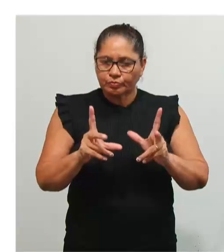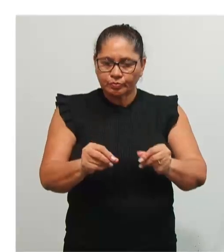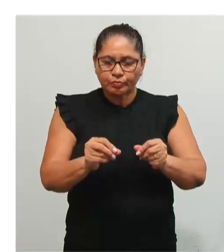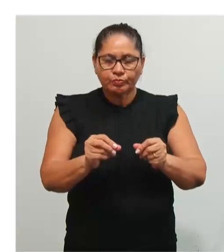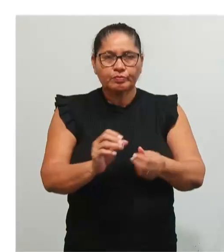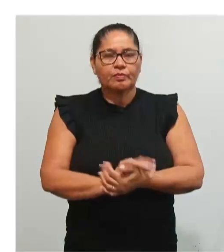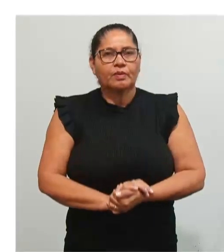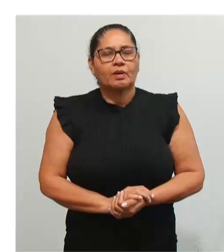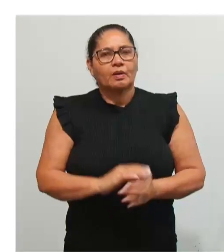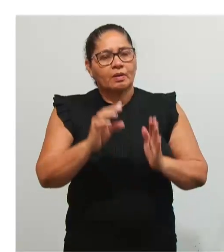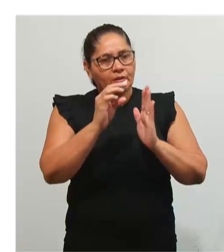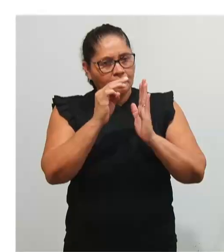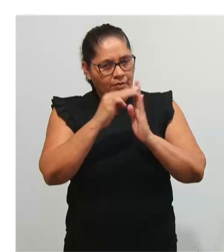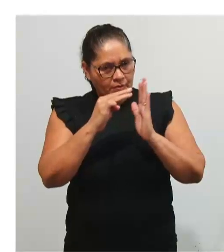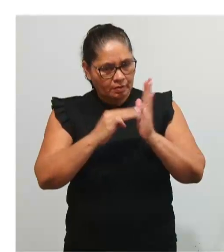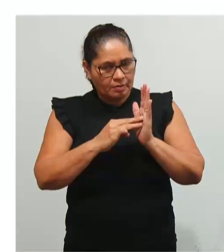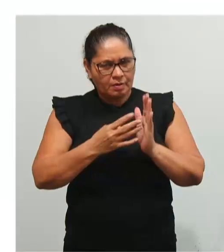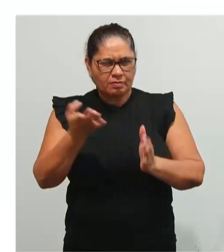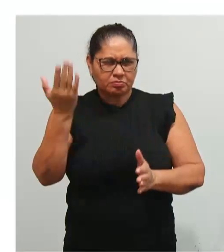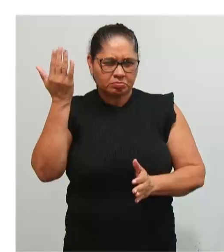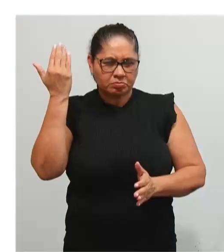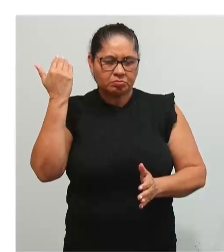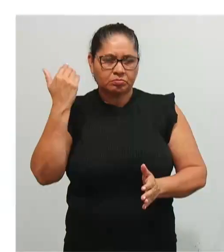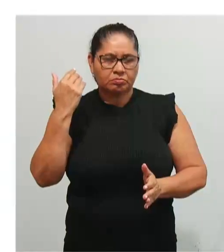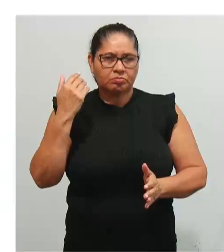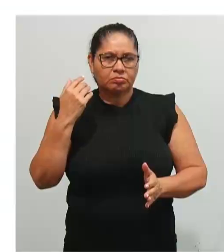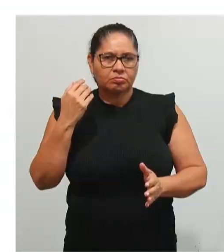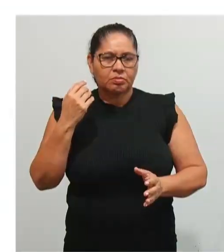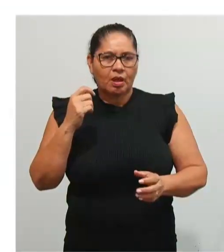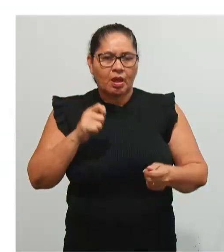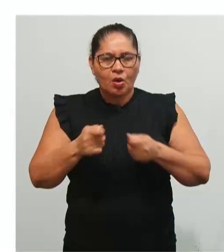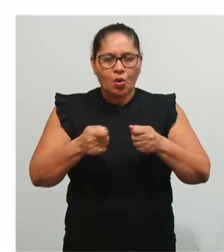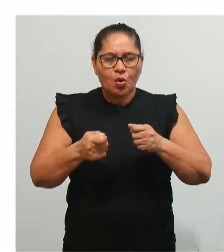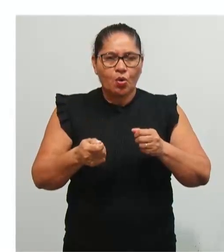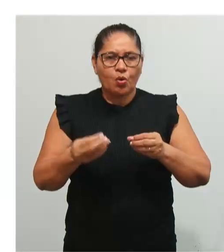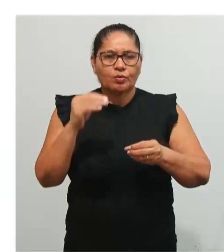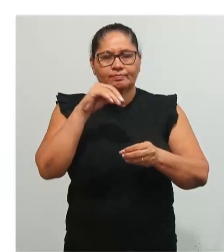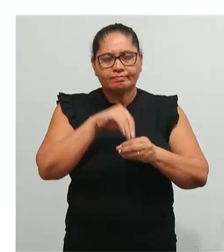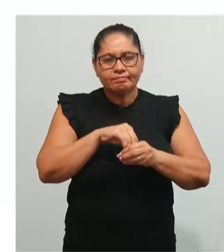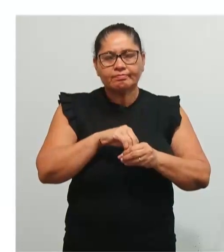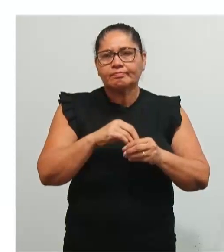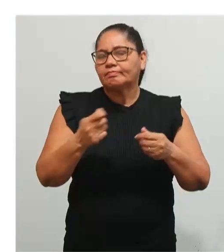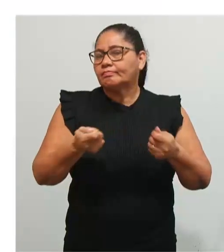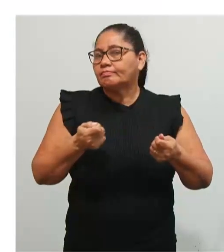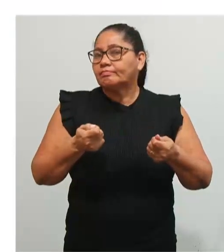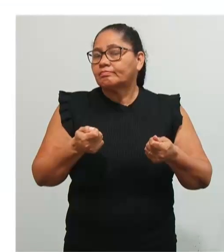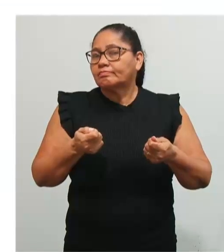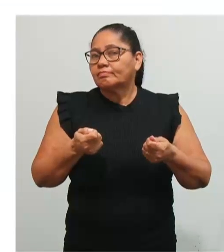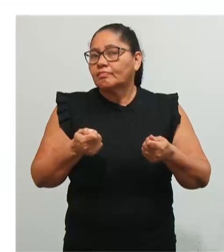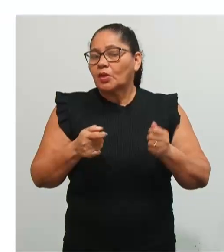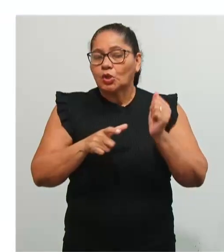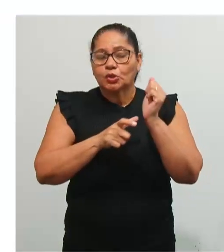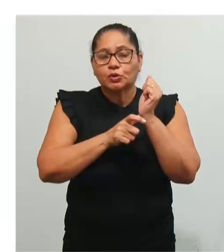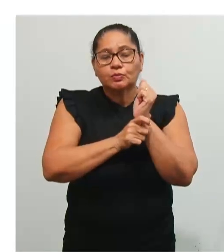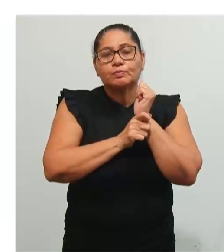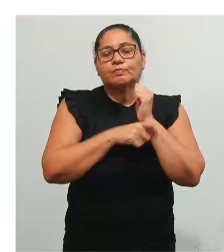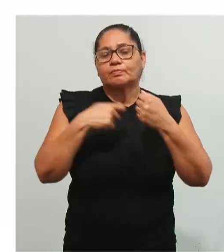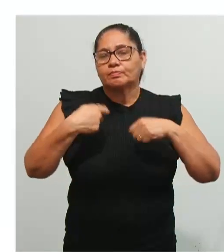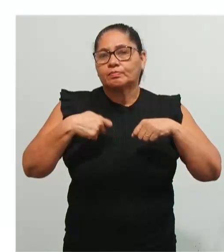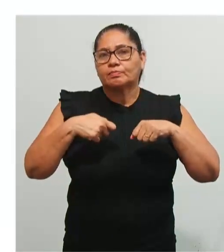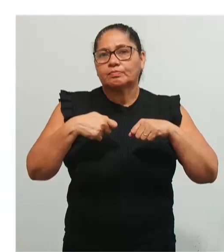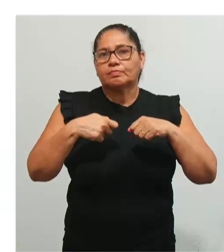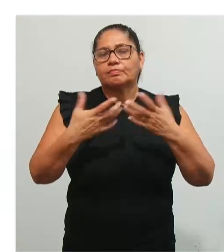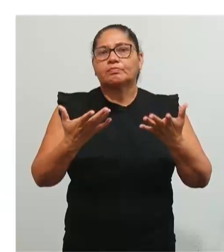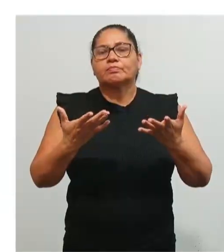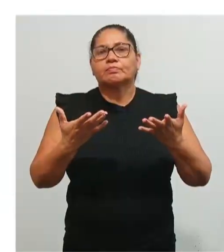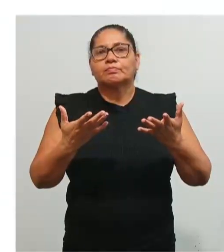visto em conteúdos anteriores, refere-se ao controle interno, uma das suas finalidades consistentes em assegurar a precisão e a